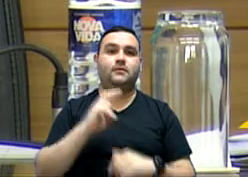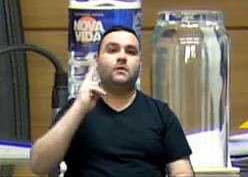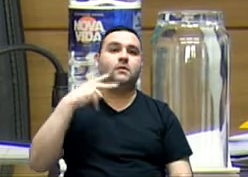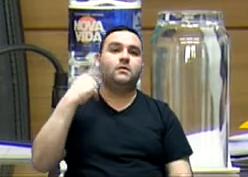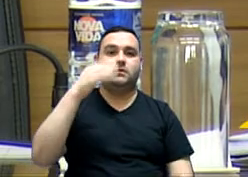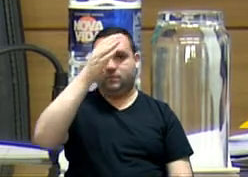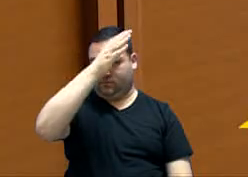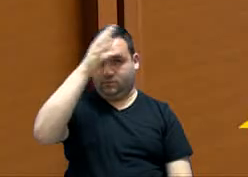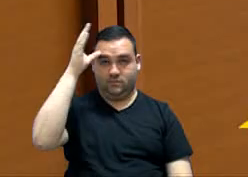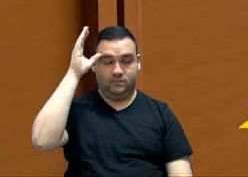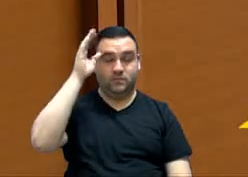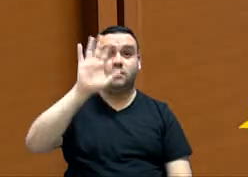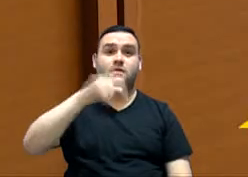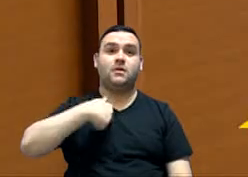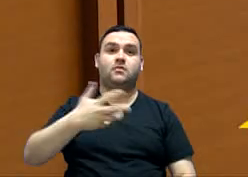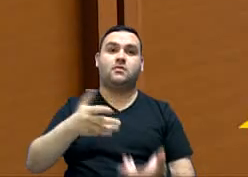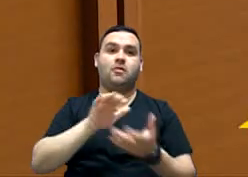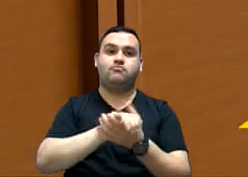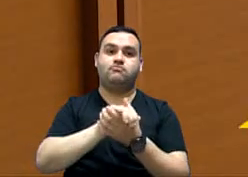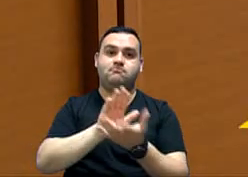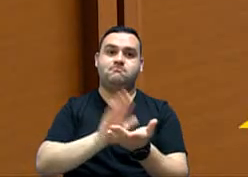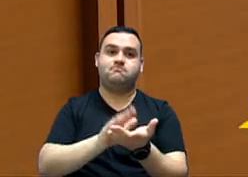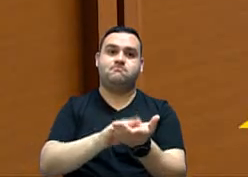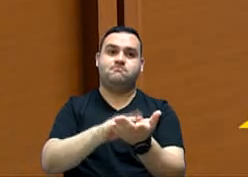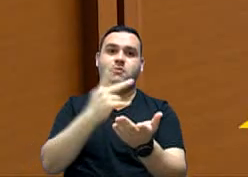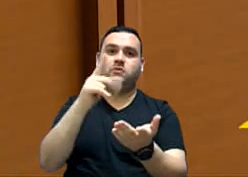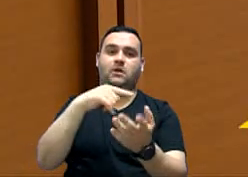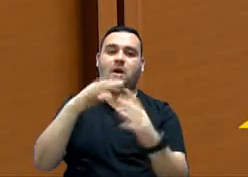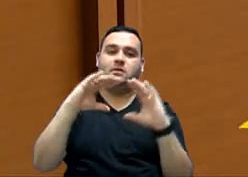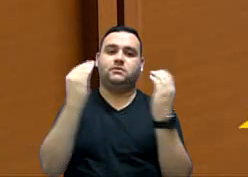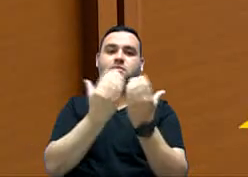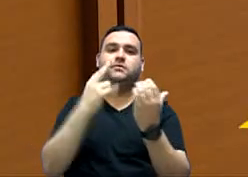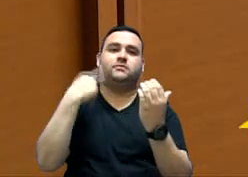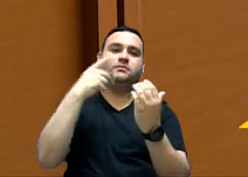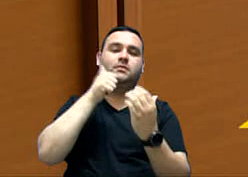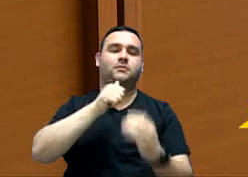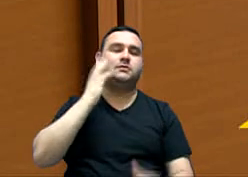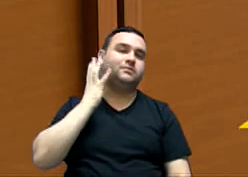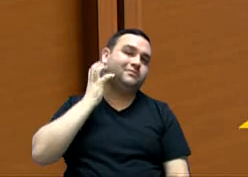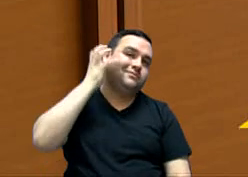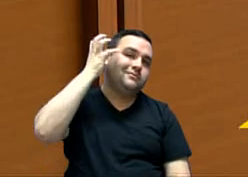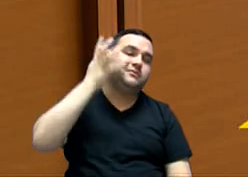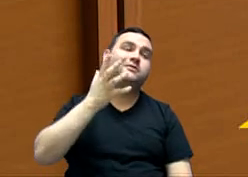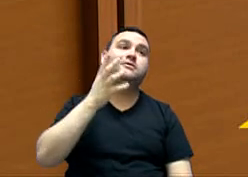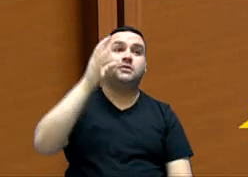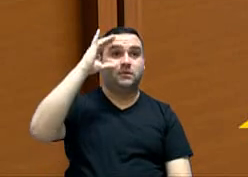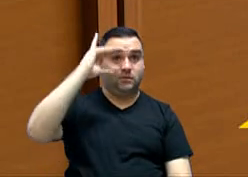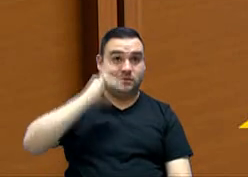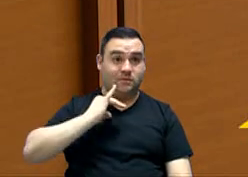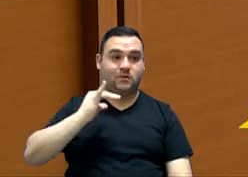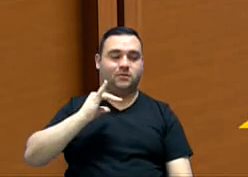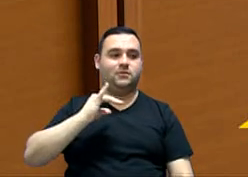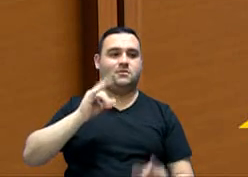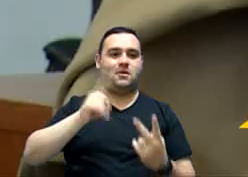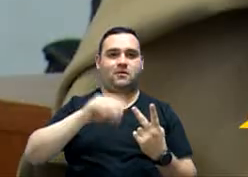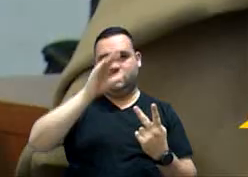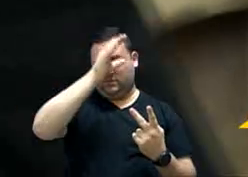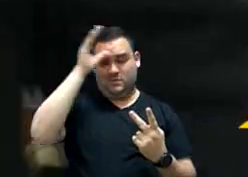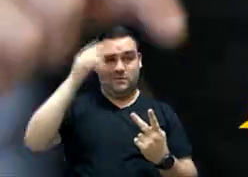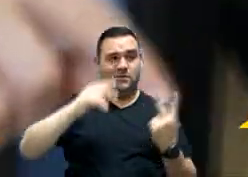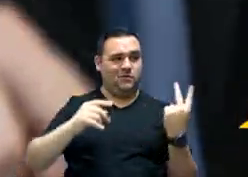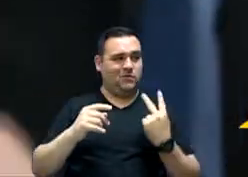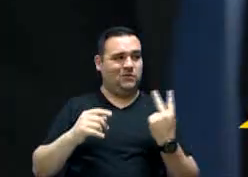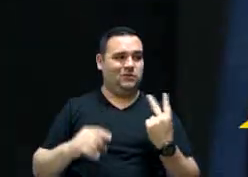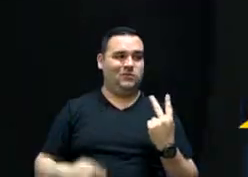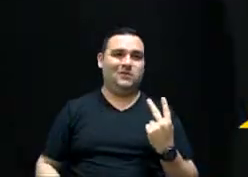Vereadora Cíntia. Eu quero parabenizar essa casa, a vereadora Fernanda. A Yara e eu estamos assim,